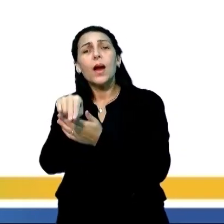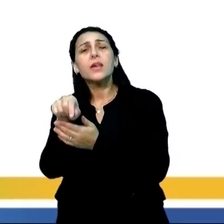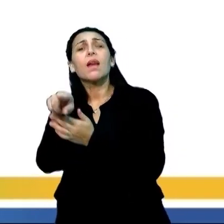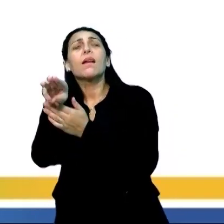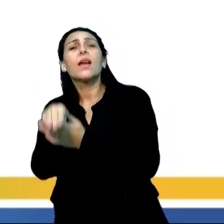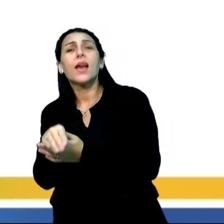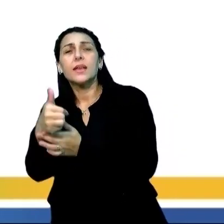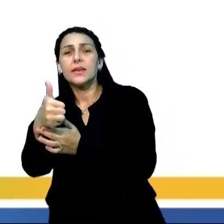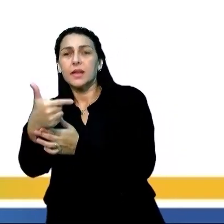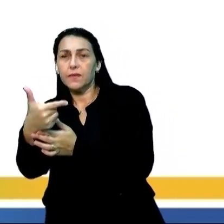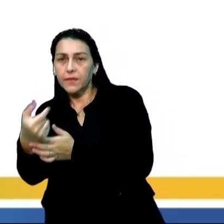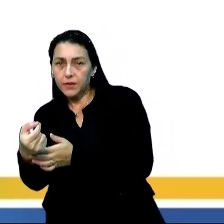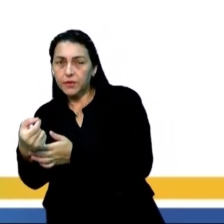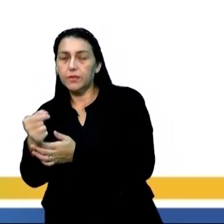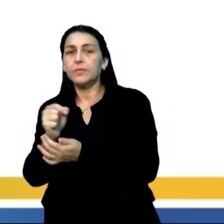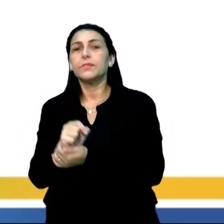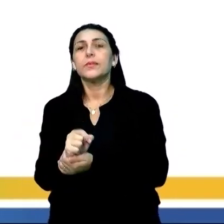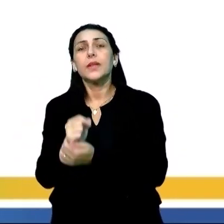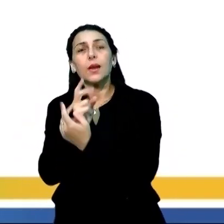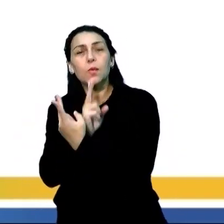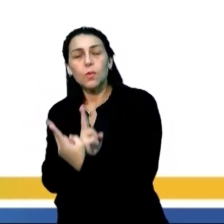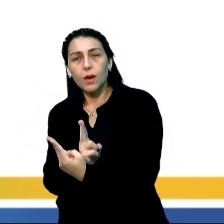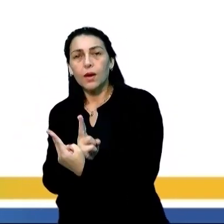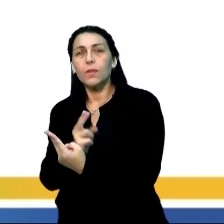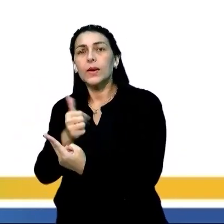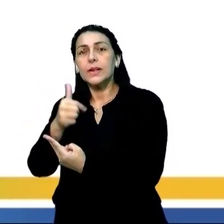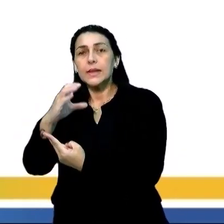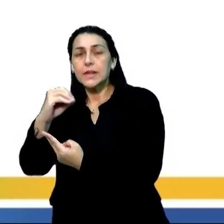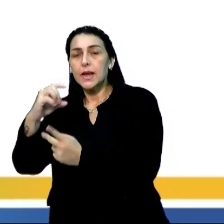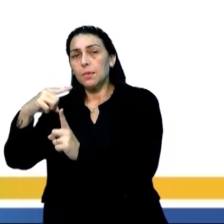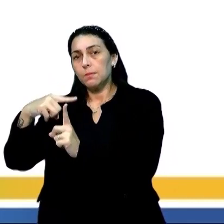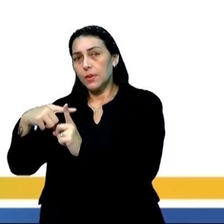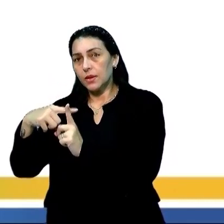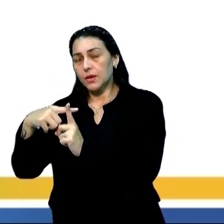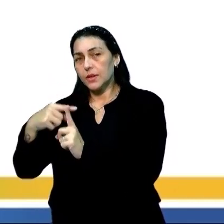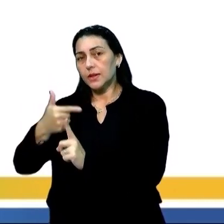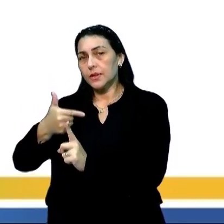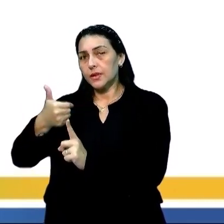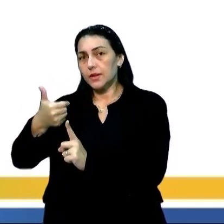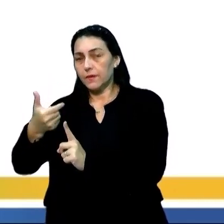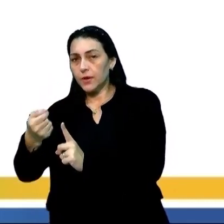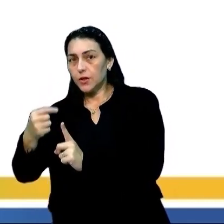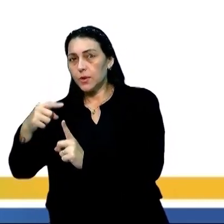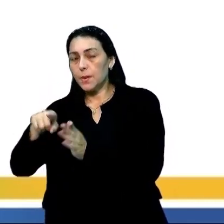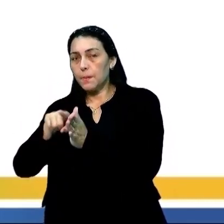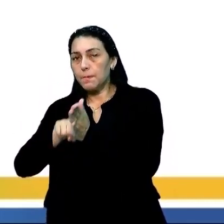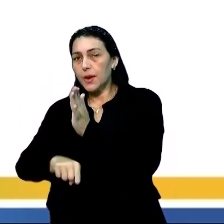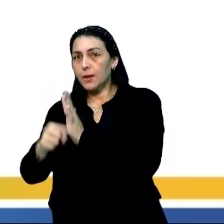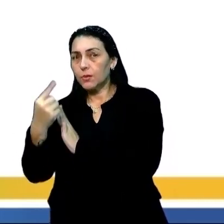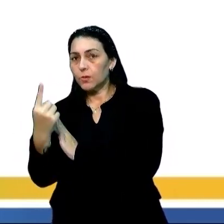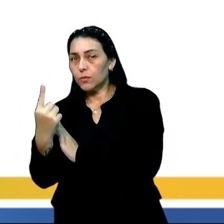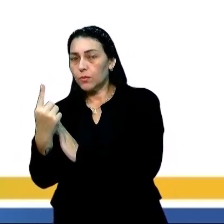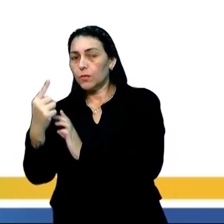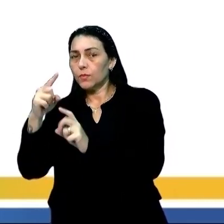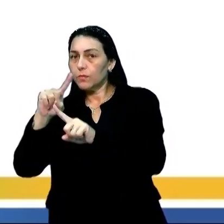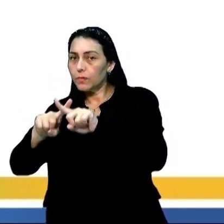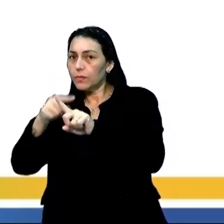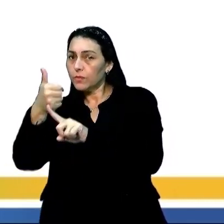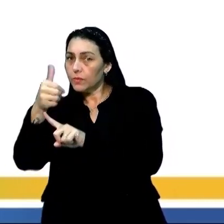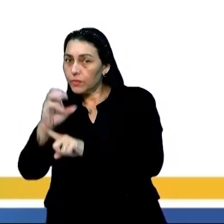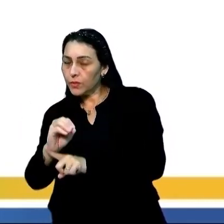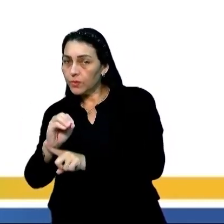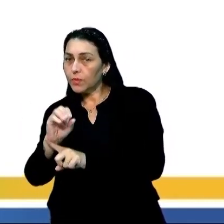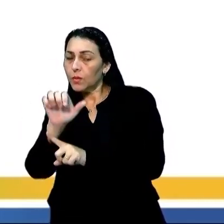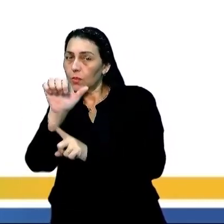quem? 120, que é igual a 100 mais 120 menos 1 vezes 10. Então